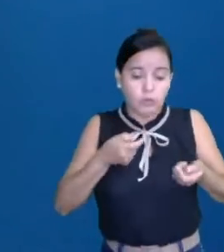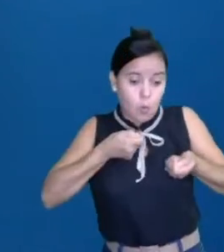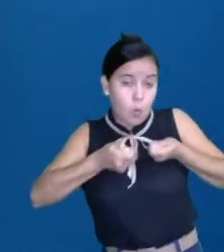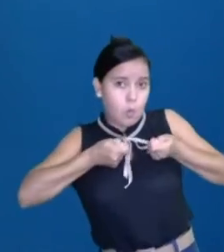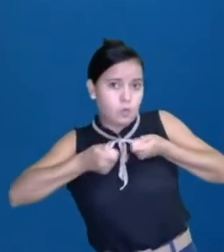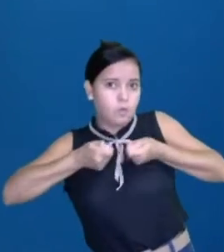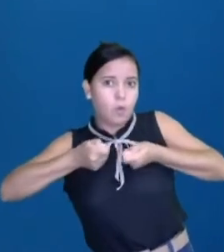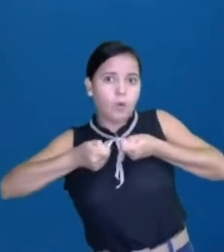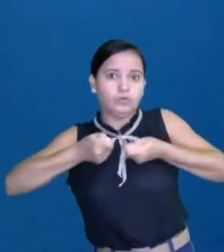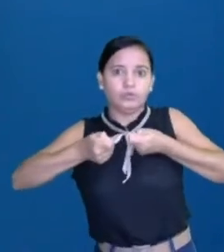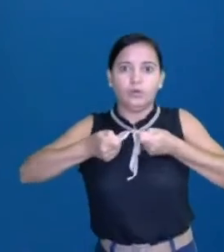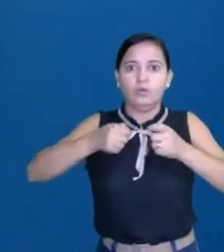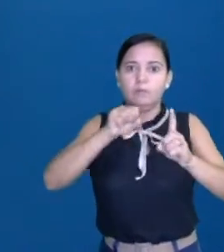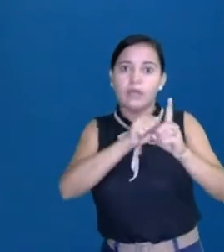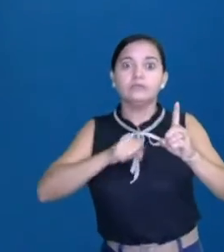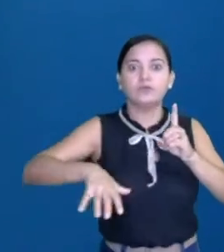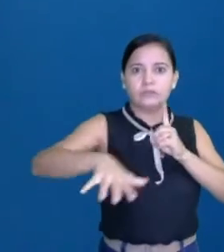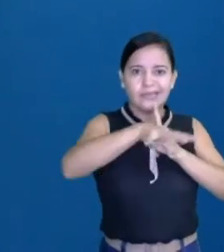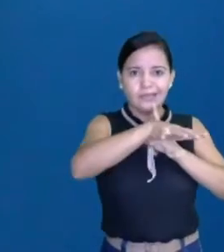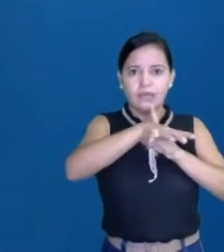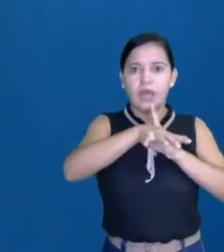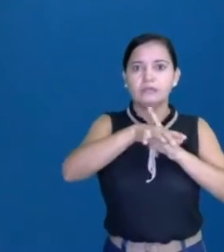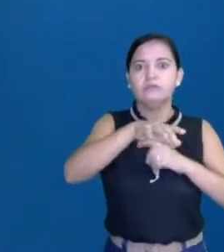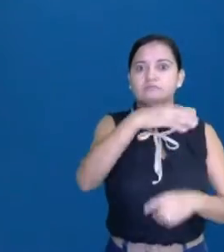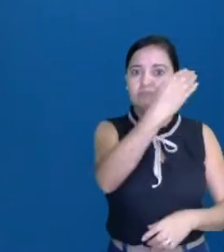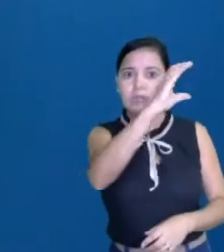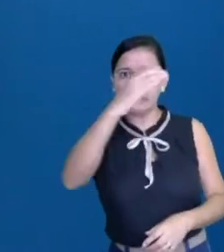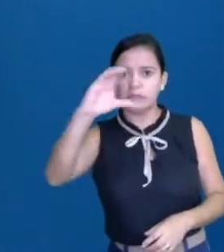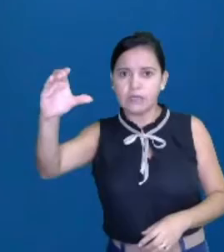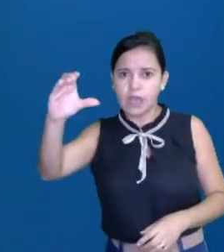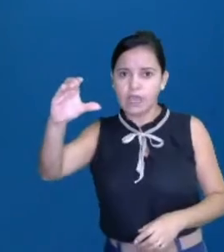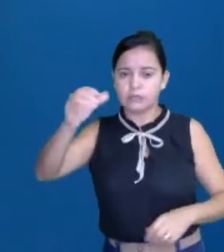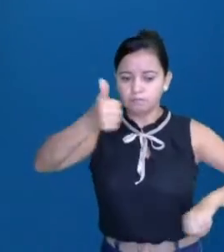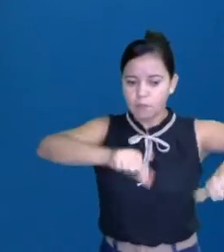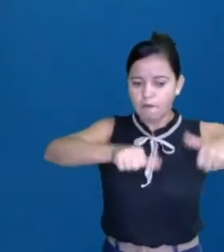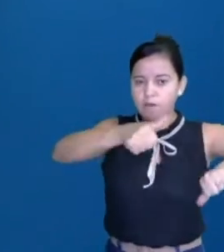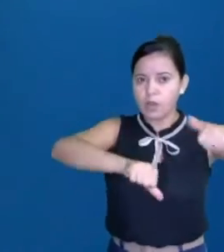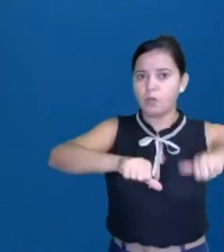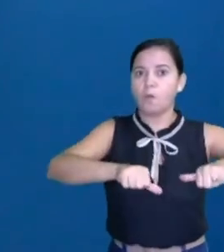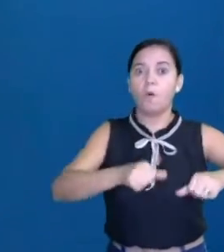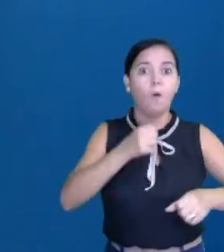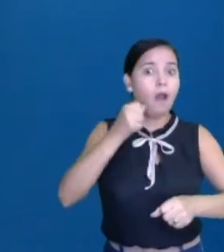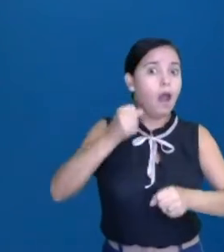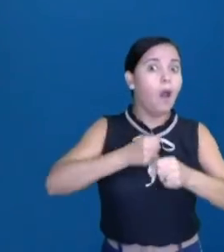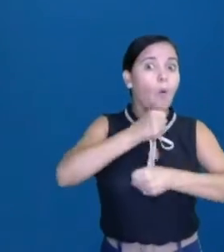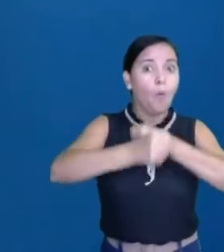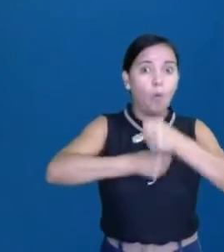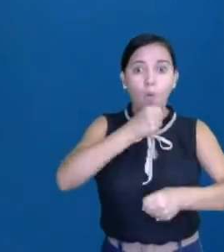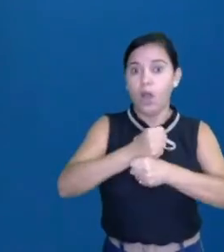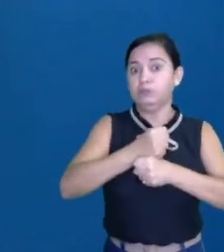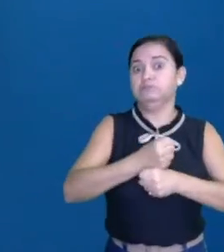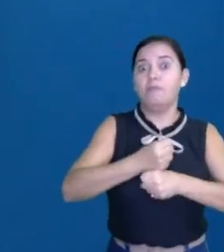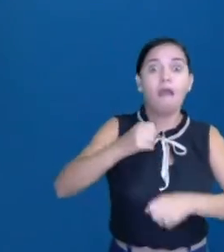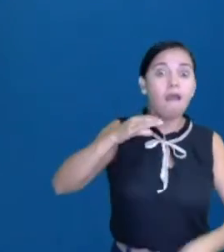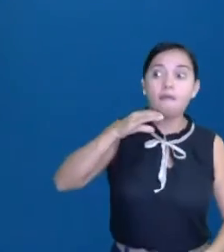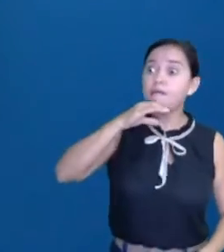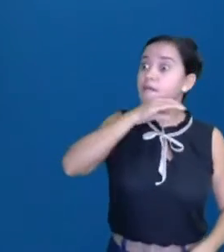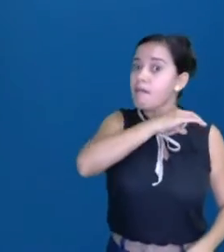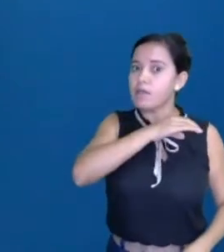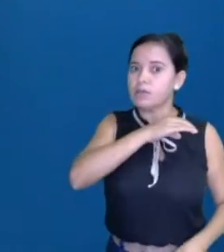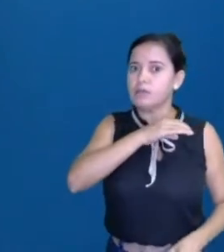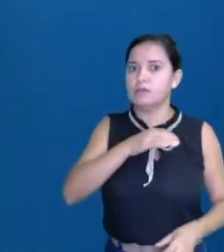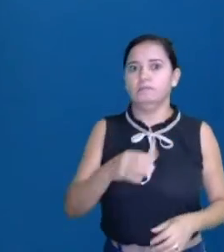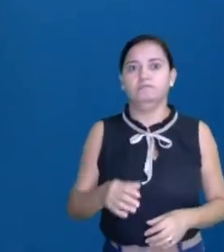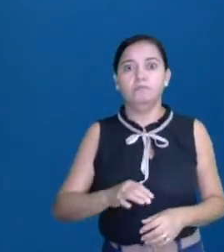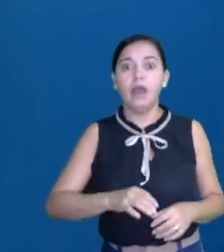feito pela sociedade científica. 2016 foi considerado o ano mais quente da história do nosso planeta. Mas existem estimativas